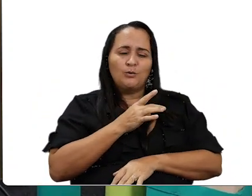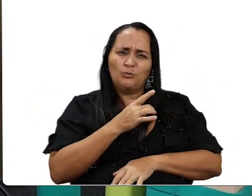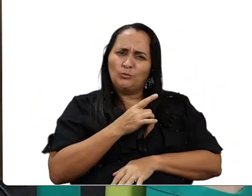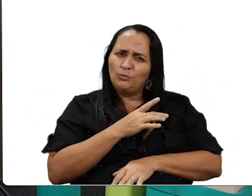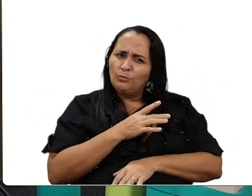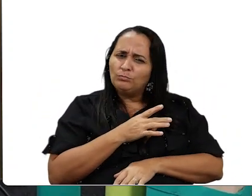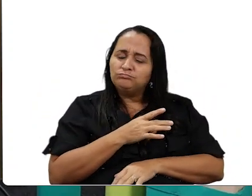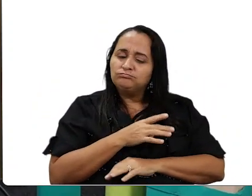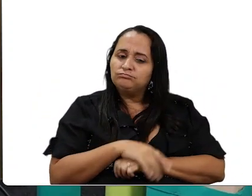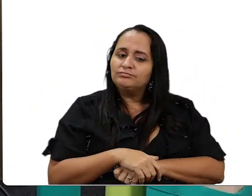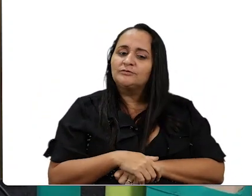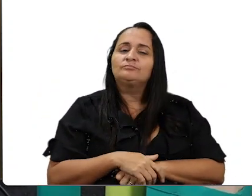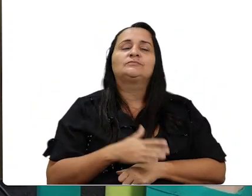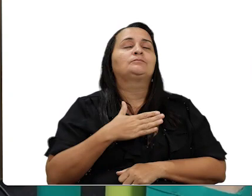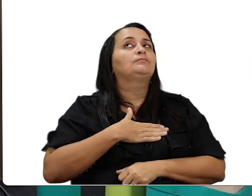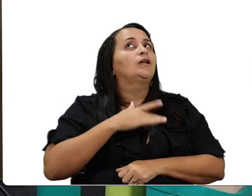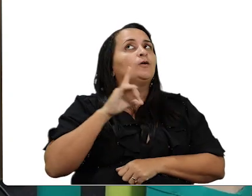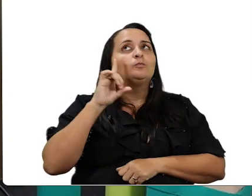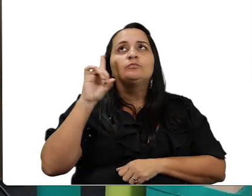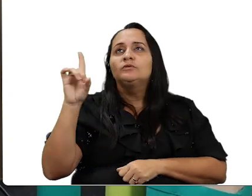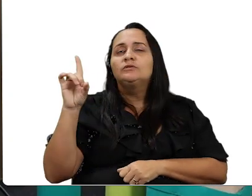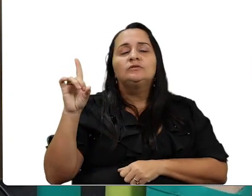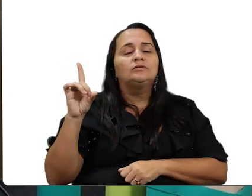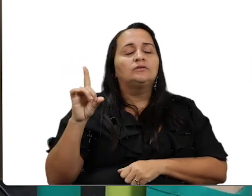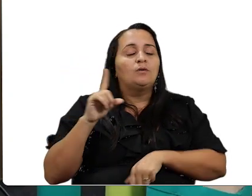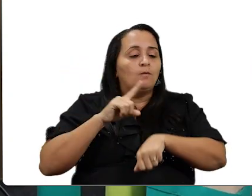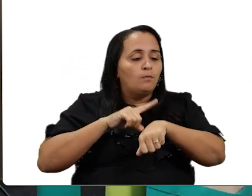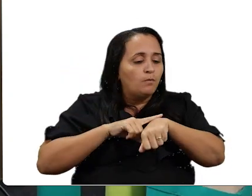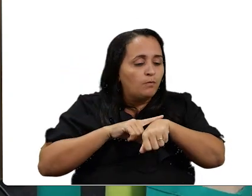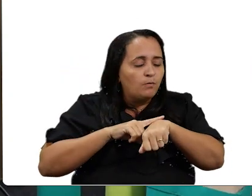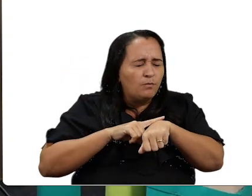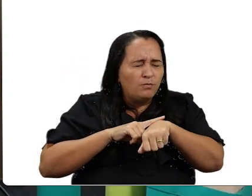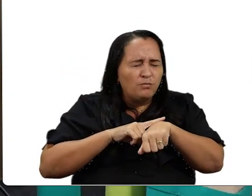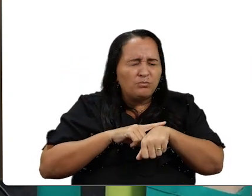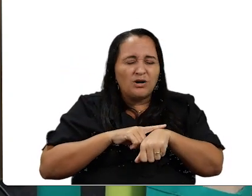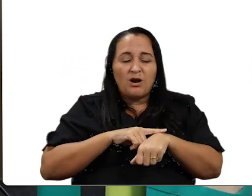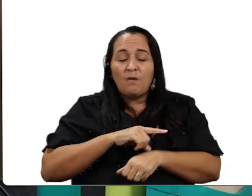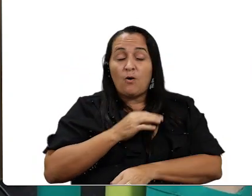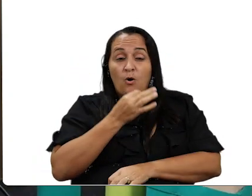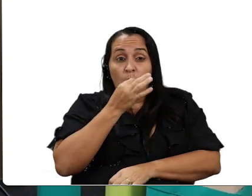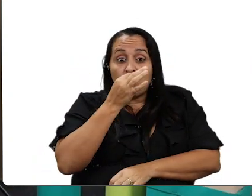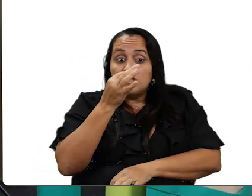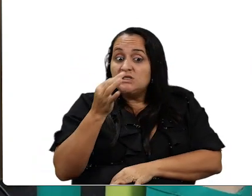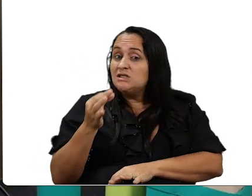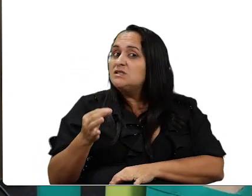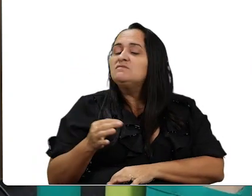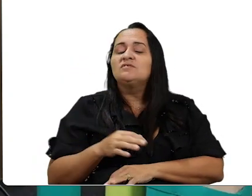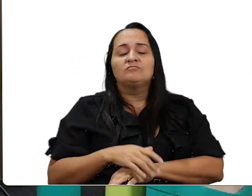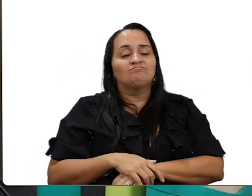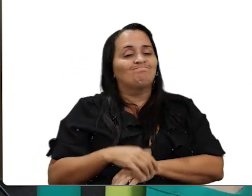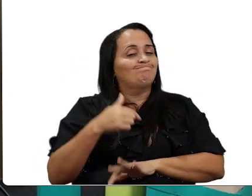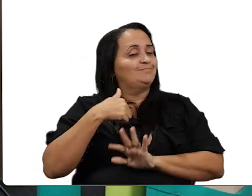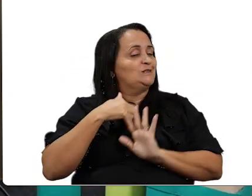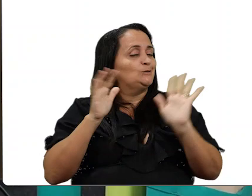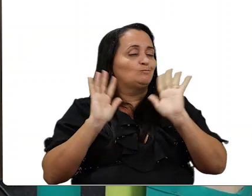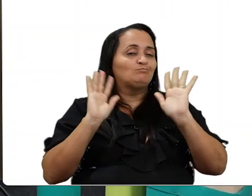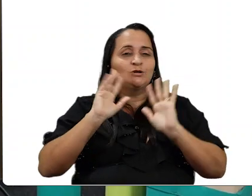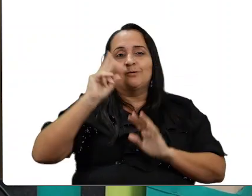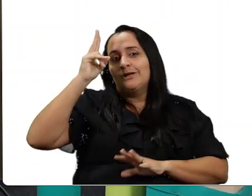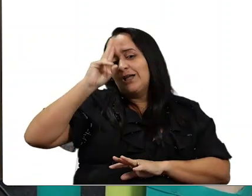amedrontados. Meu Deus, que hora terrível eles passam. Eu não gosto nem